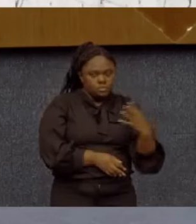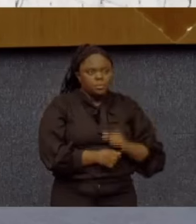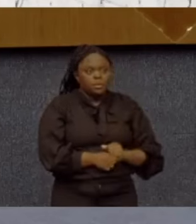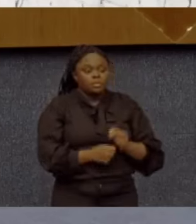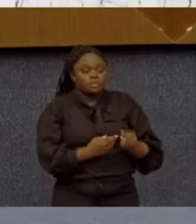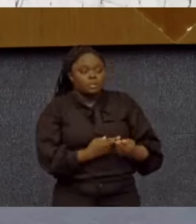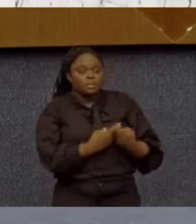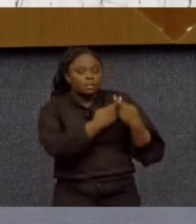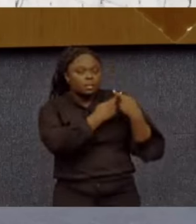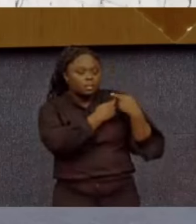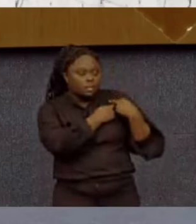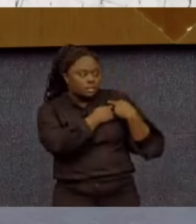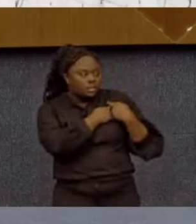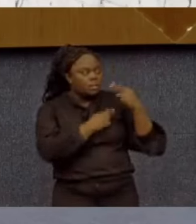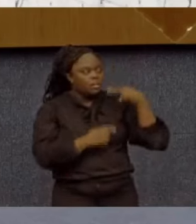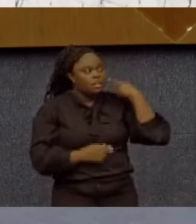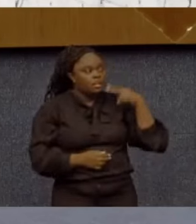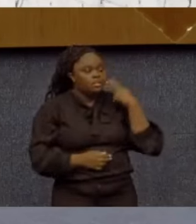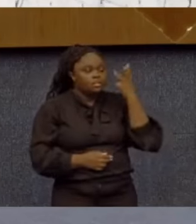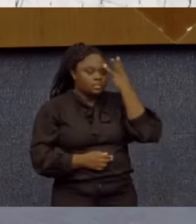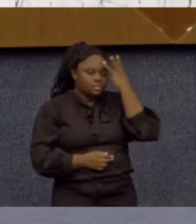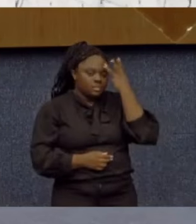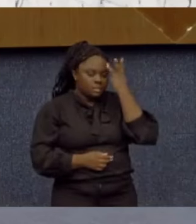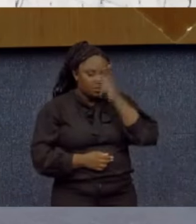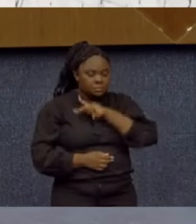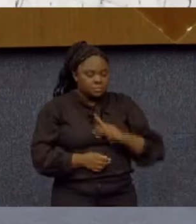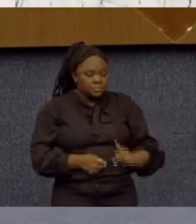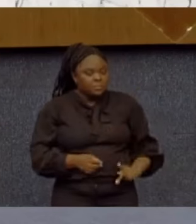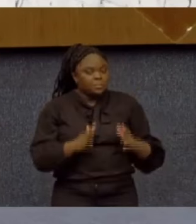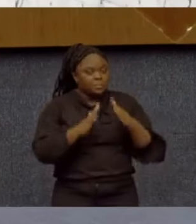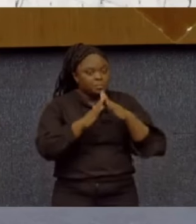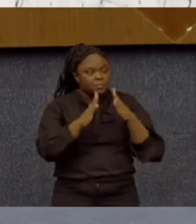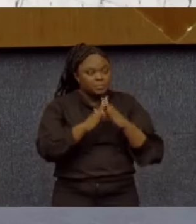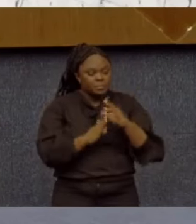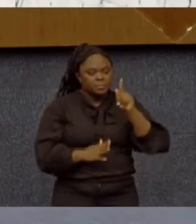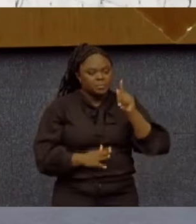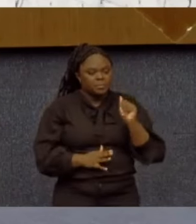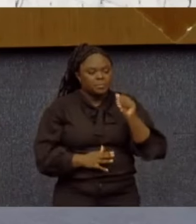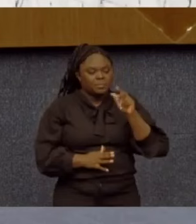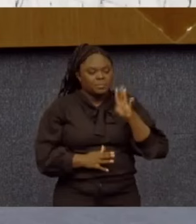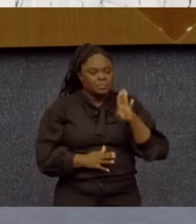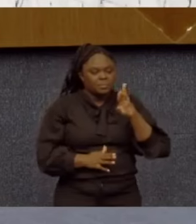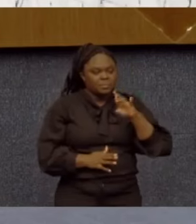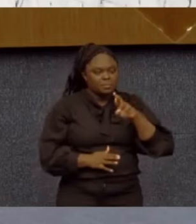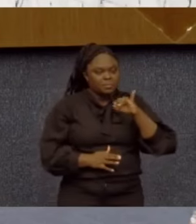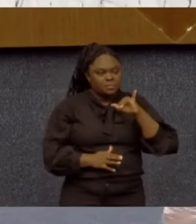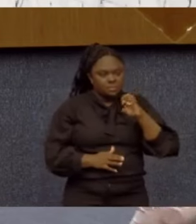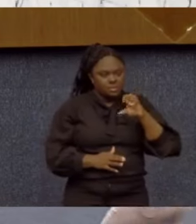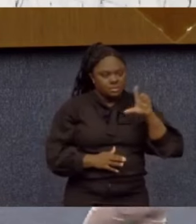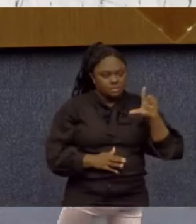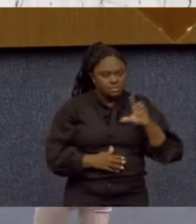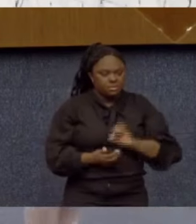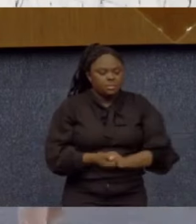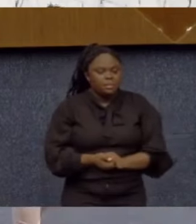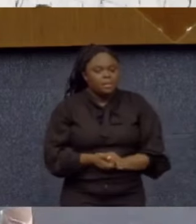Porto, presidente desta casa, vereador Gabriel Souza Marques de Azevedo.